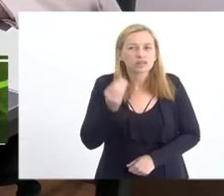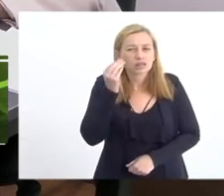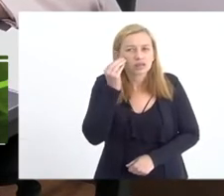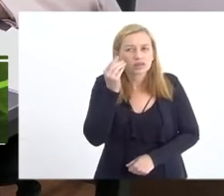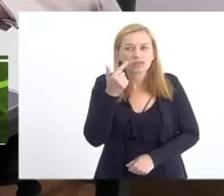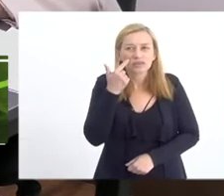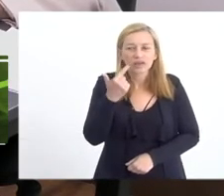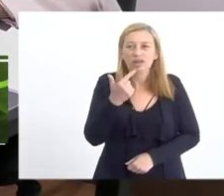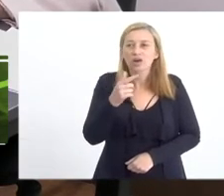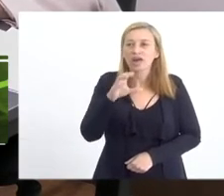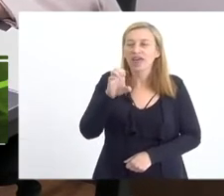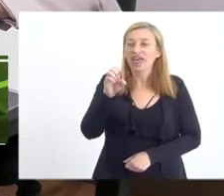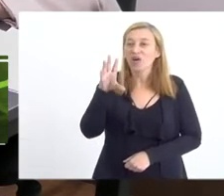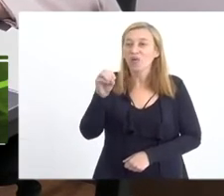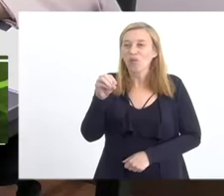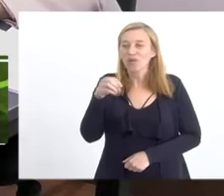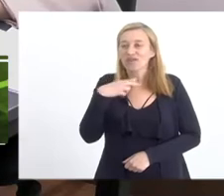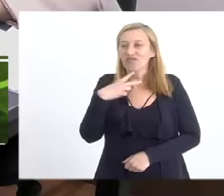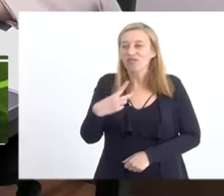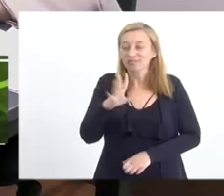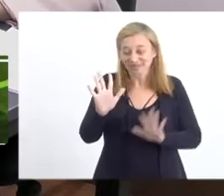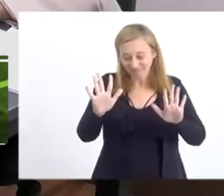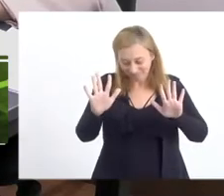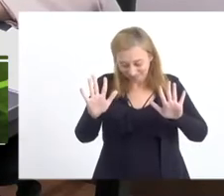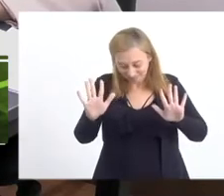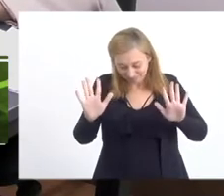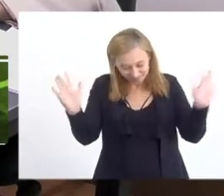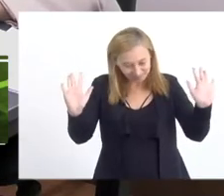eco, mas, bom, eu acho que